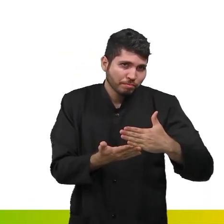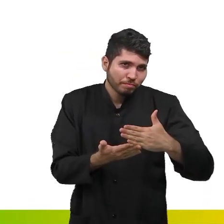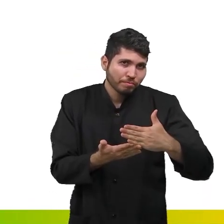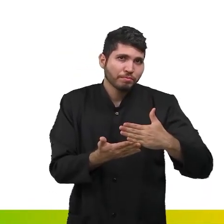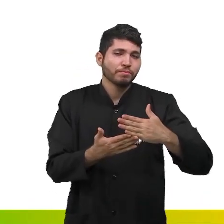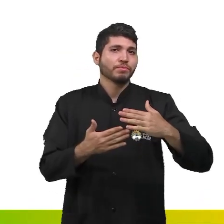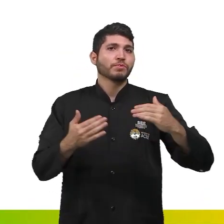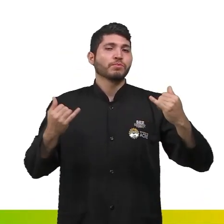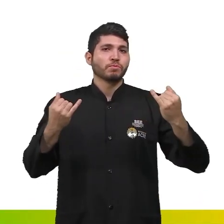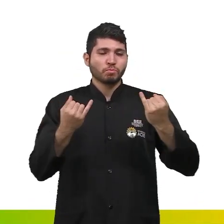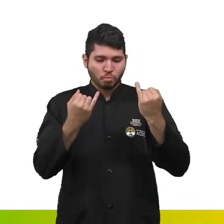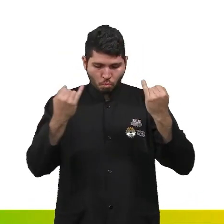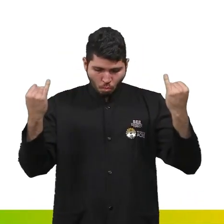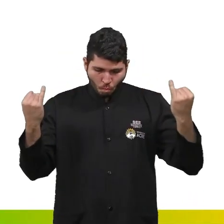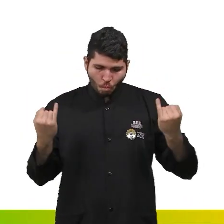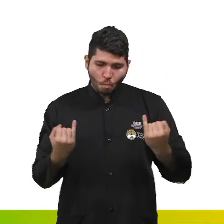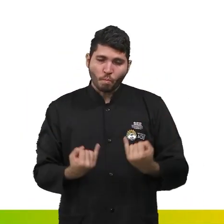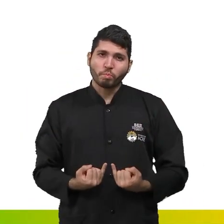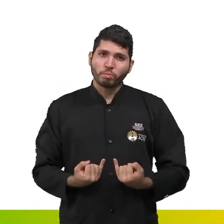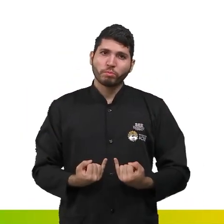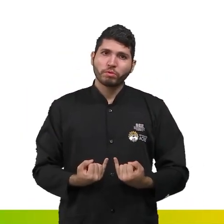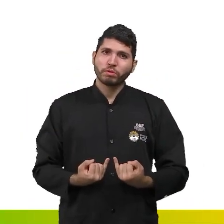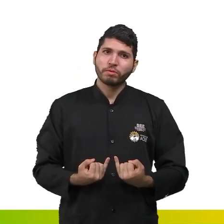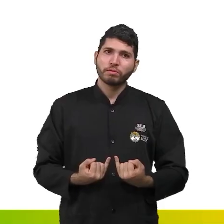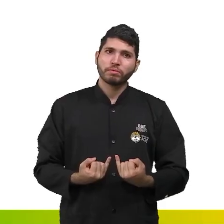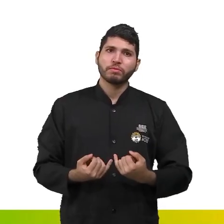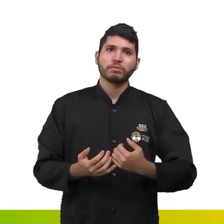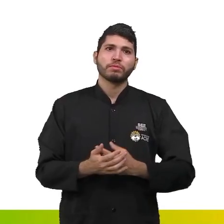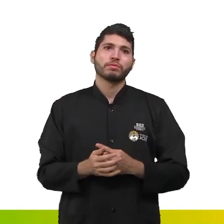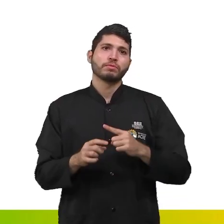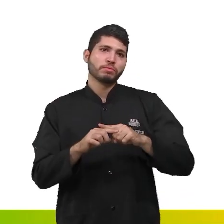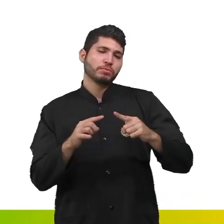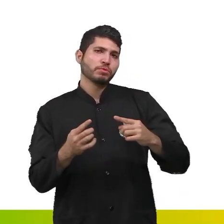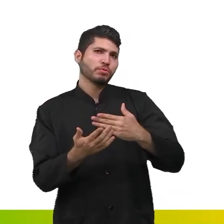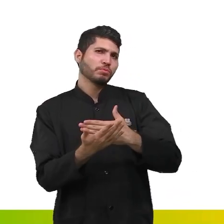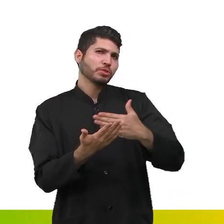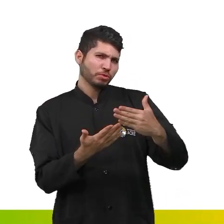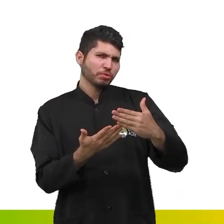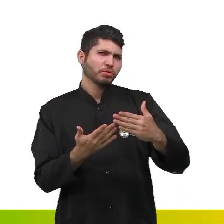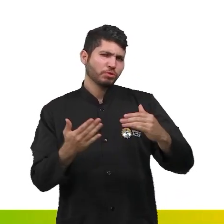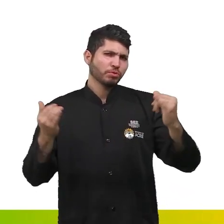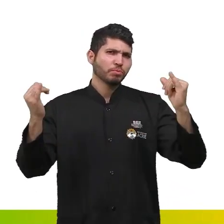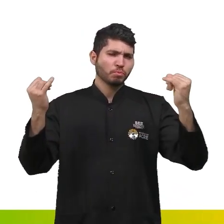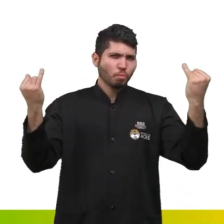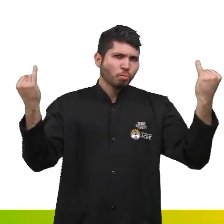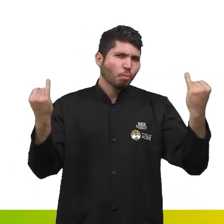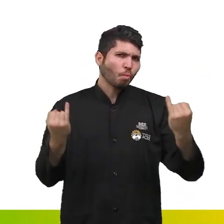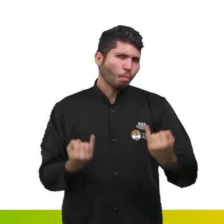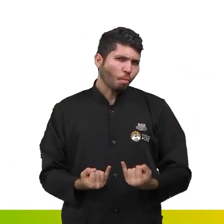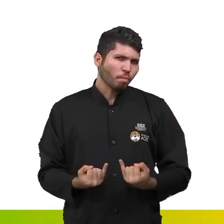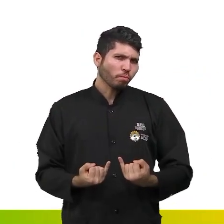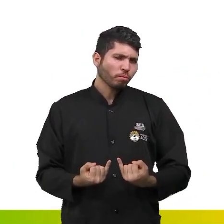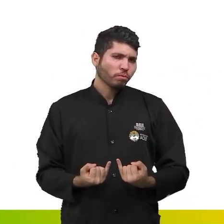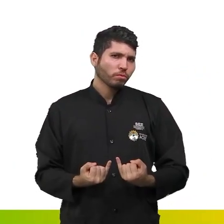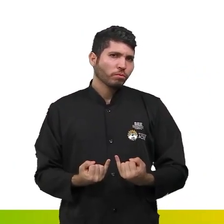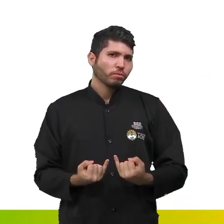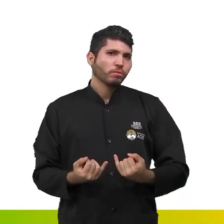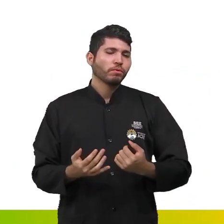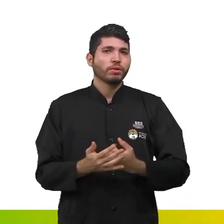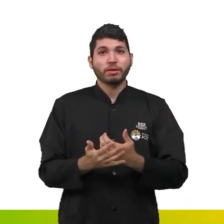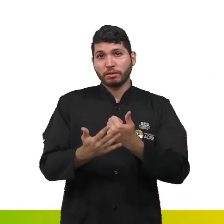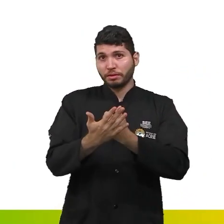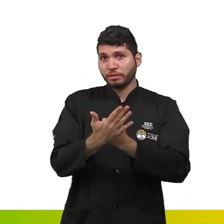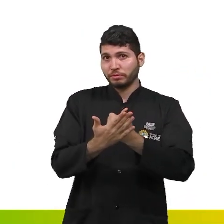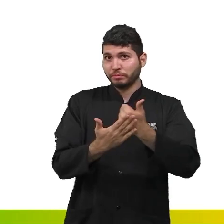que aqui, ó, olha só, porém ela começou a dieta? Não, na verdade ela está comendo aqui à vontade. Então é uma